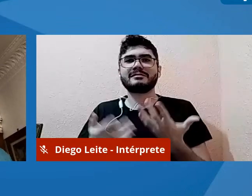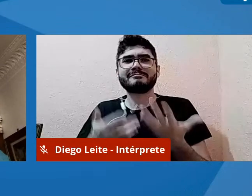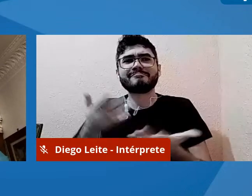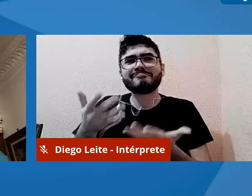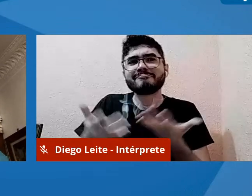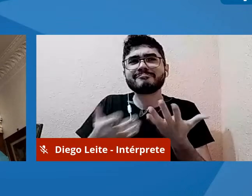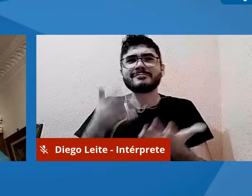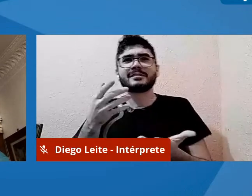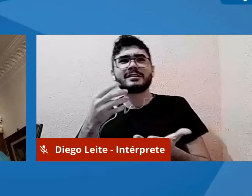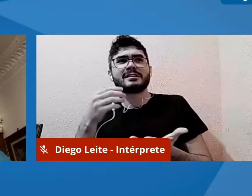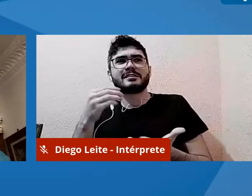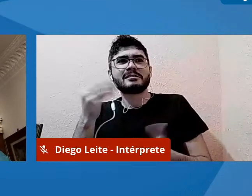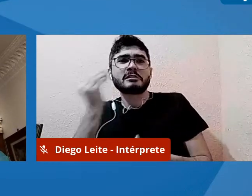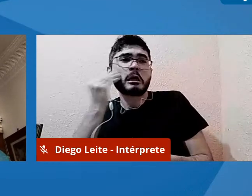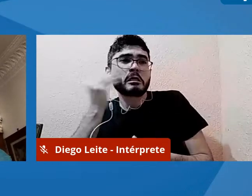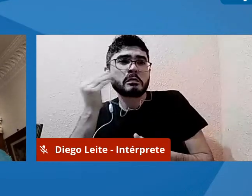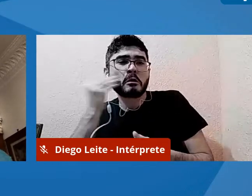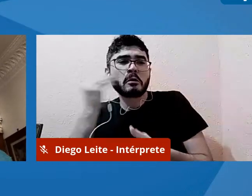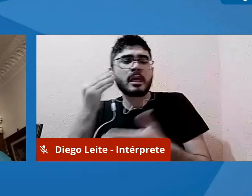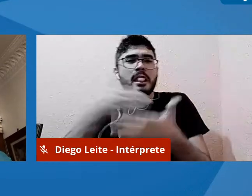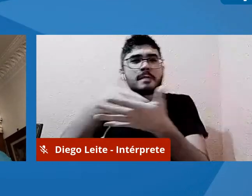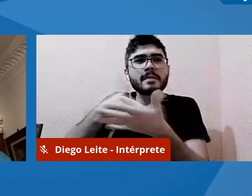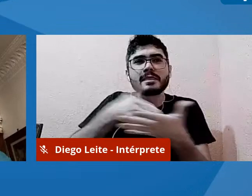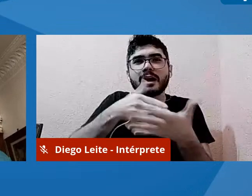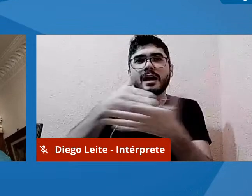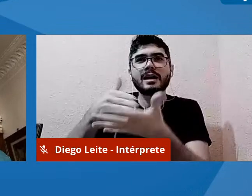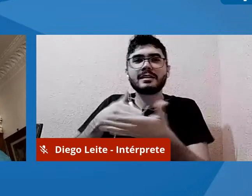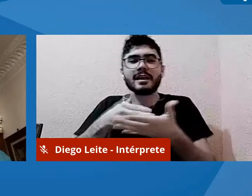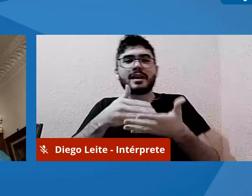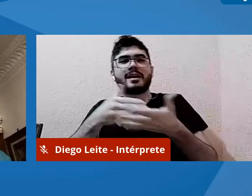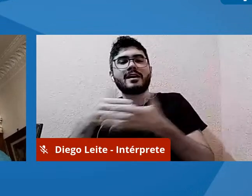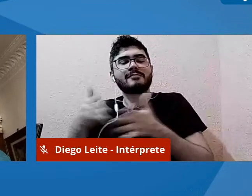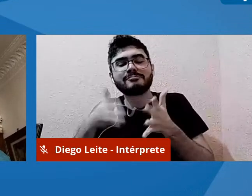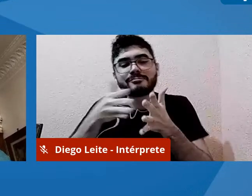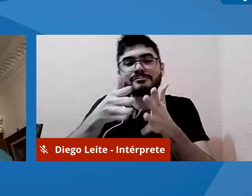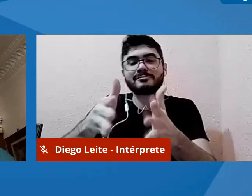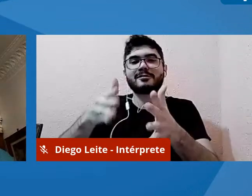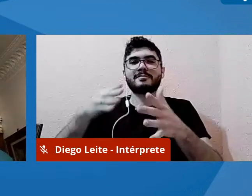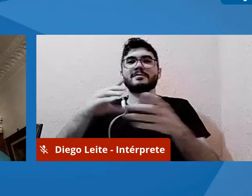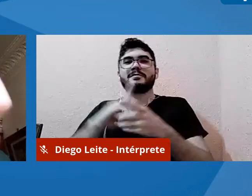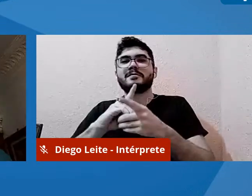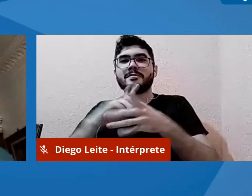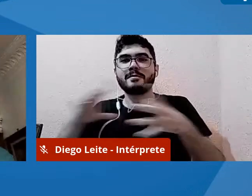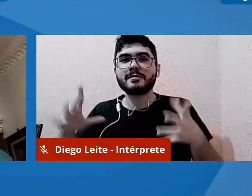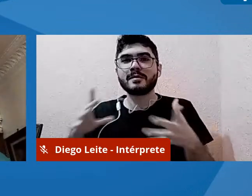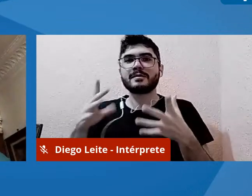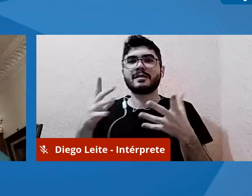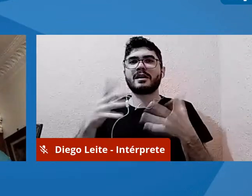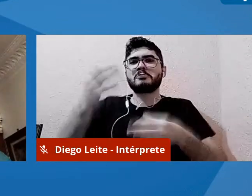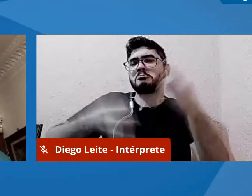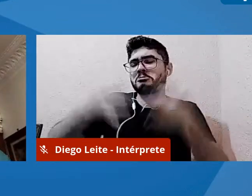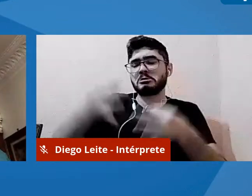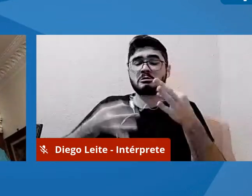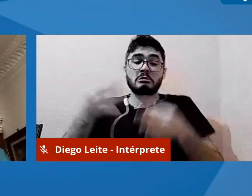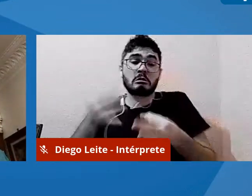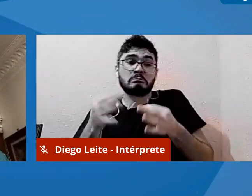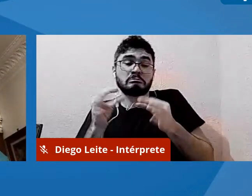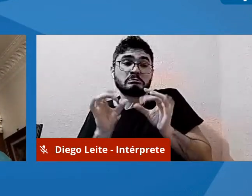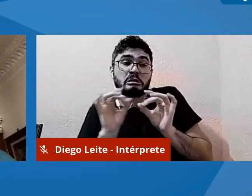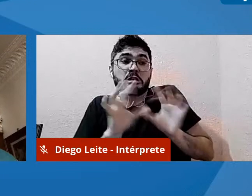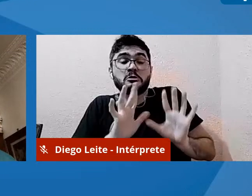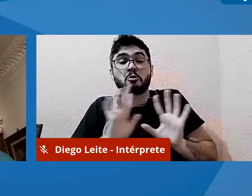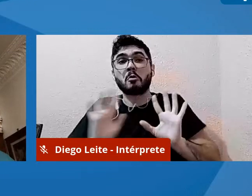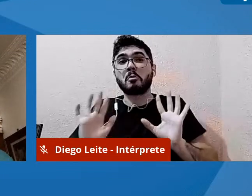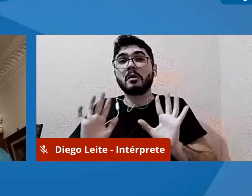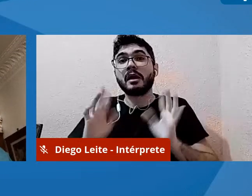Tampouco condenou, né? Enfim, deixou por aí, né? Mesma coisa o Bolsonaro, o assassinato de Marielle,